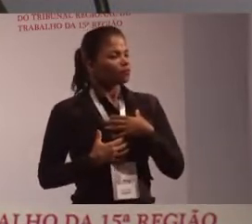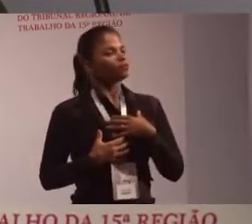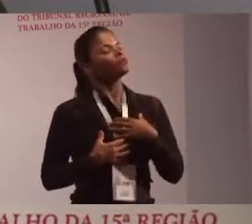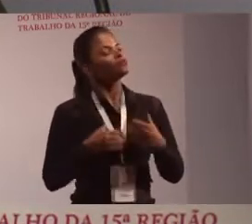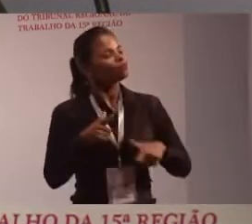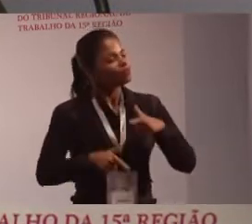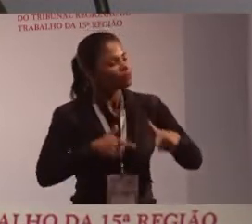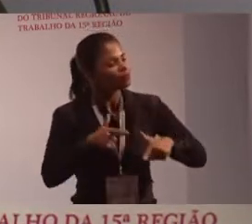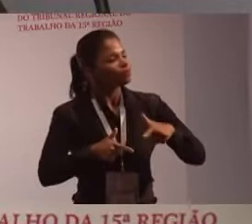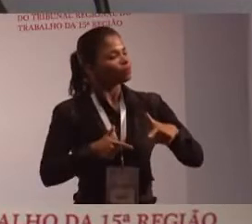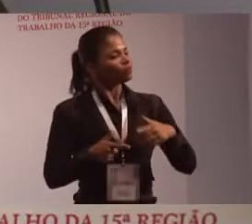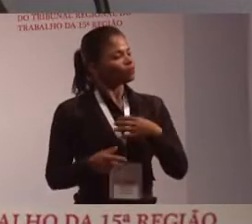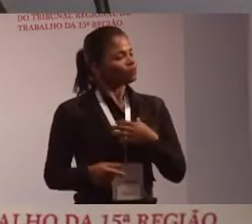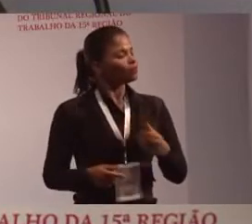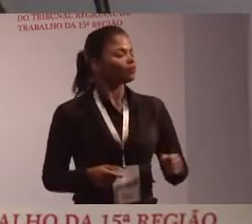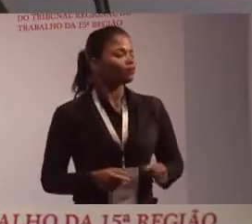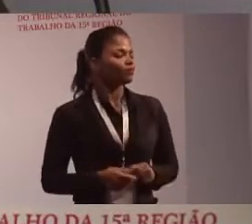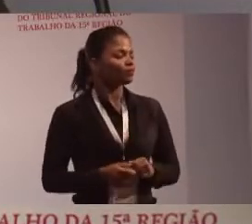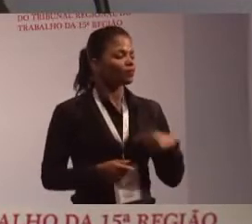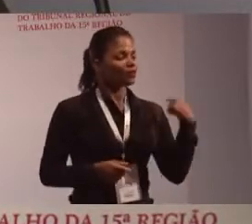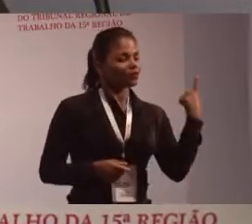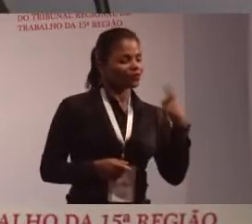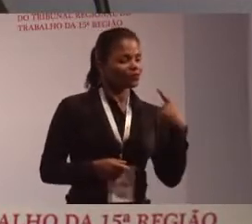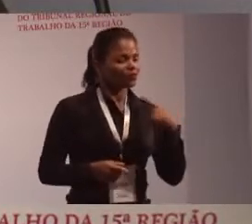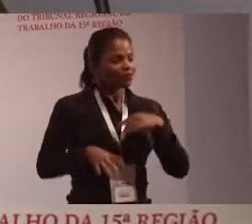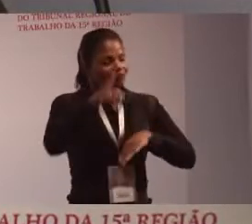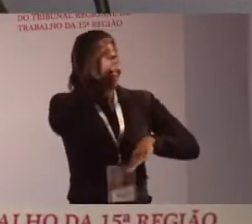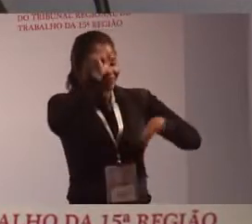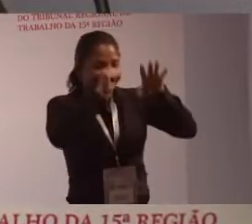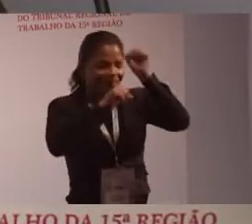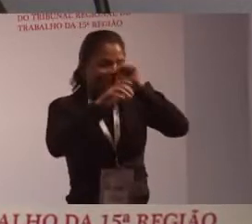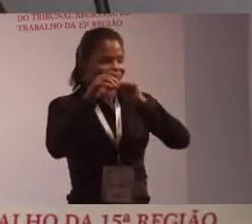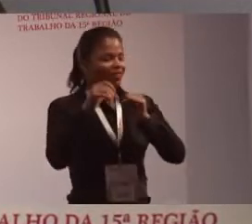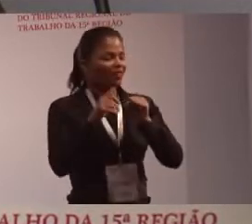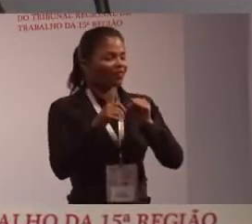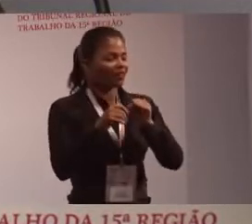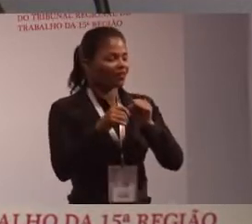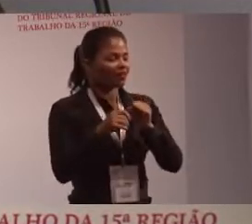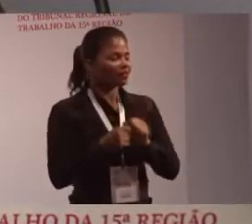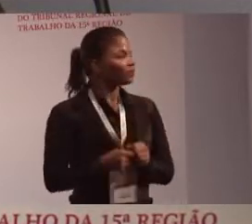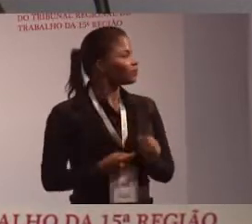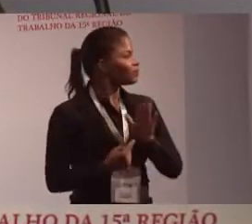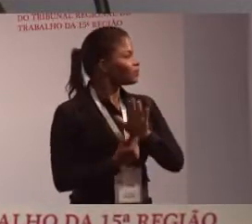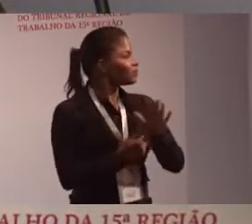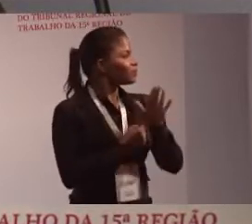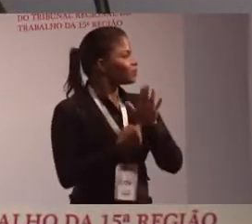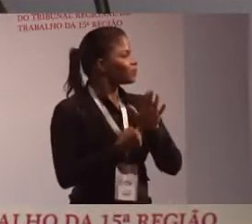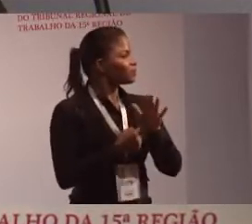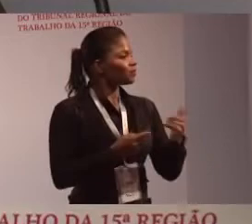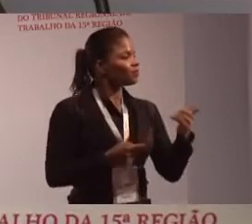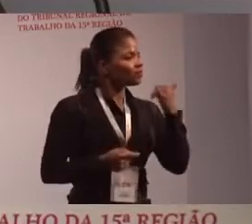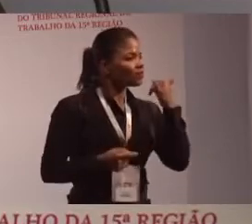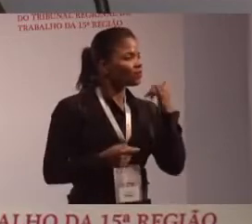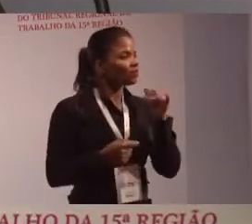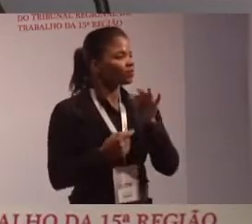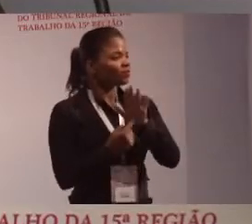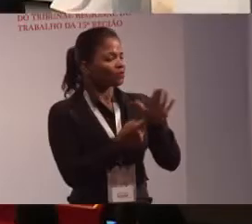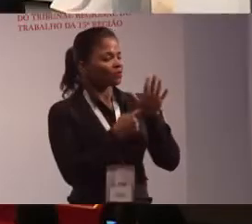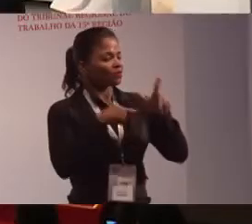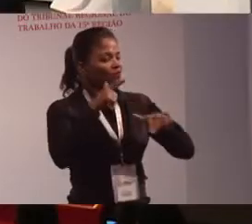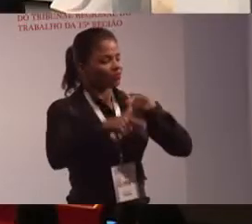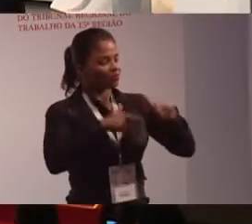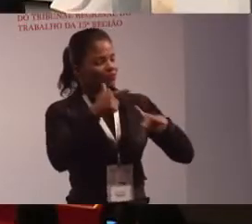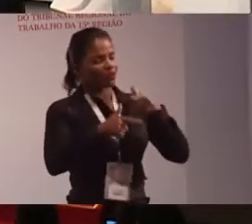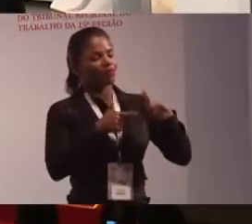do trabalhador, mas a gente ainda está aprendendo, né? Essa é uma foto bastante simpática da mocinha com seu iPad monitorando o